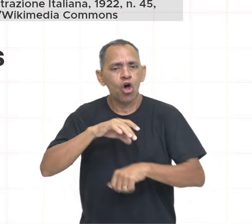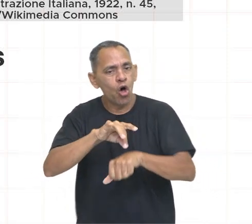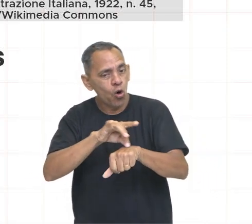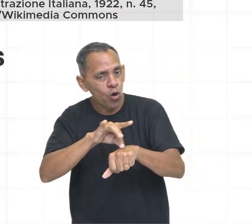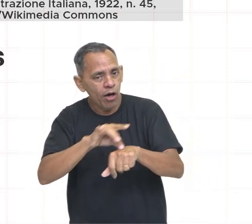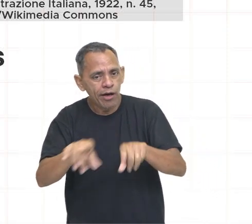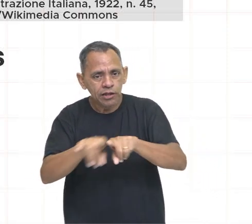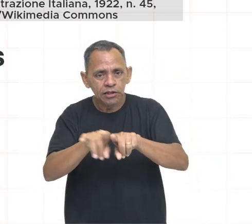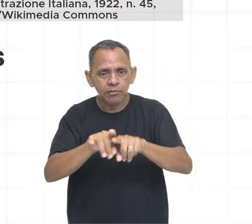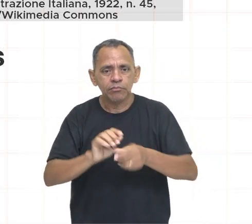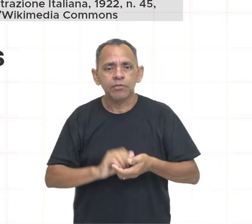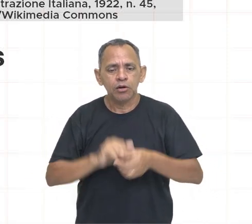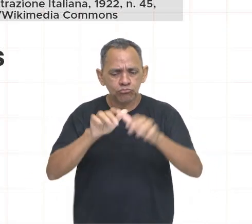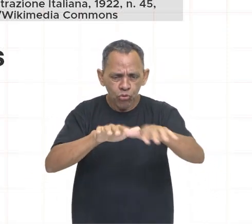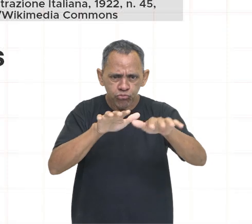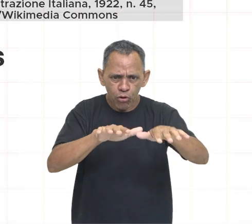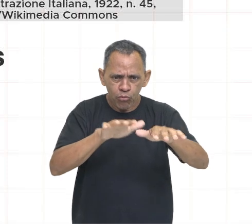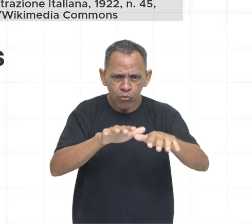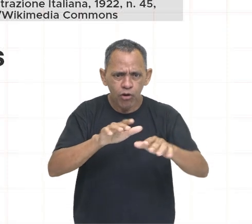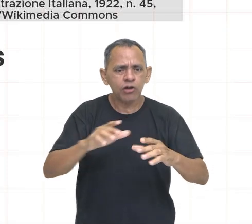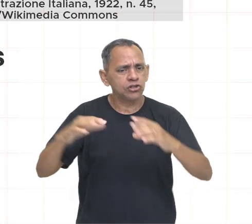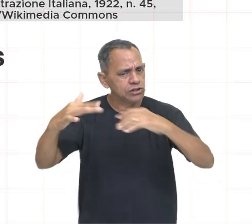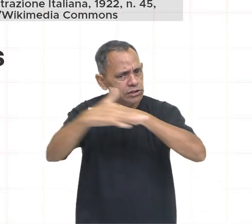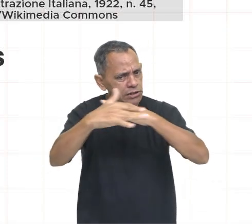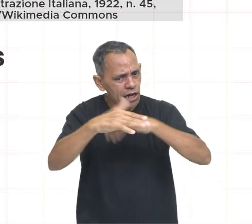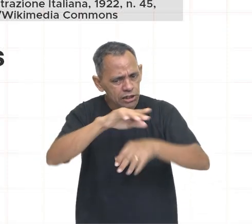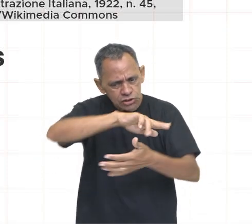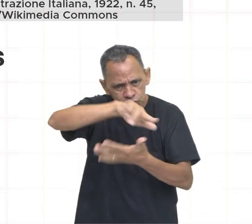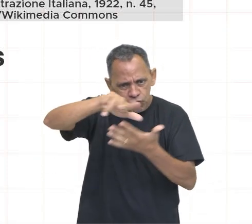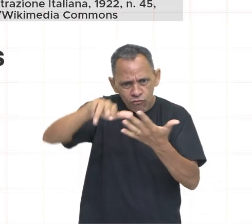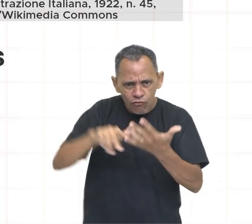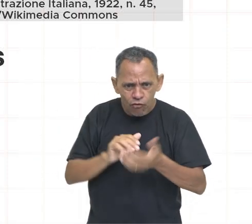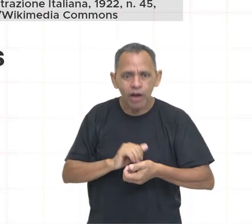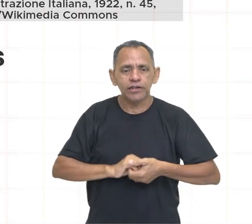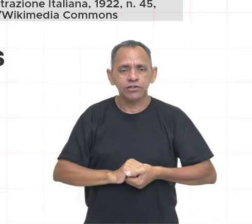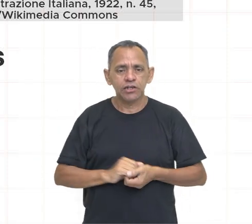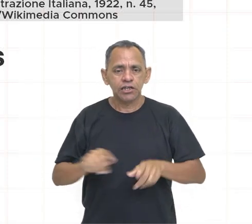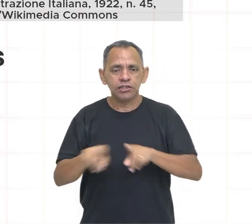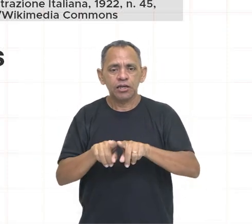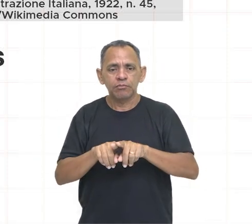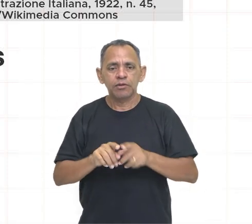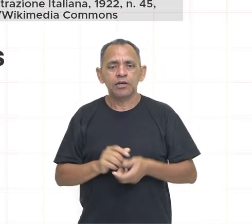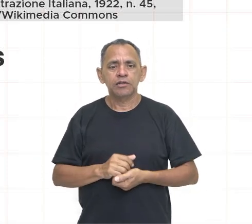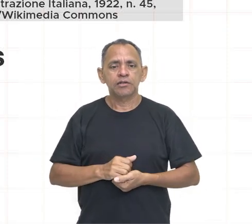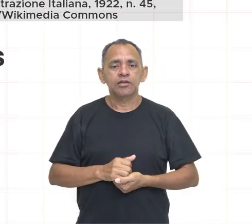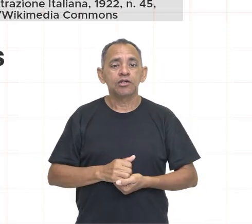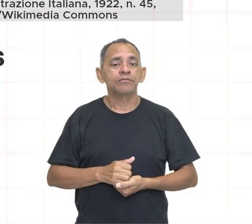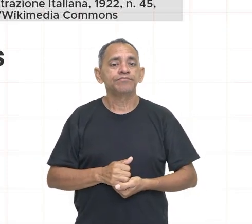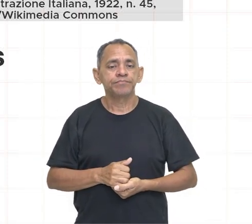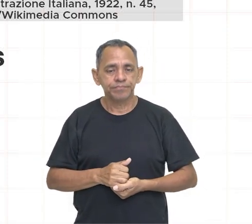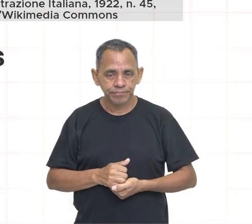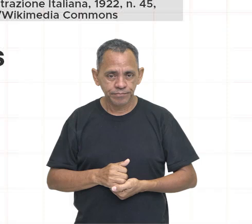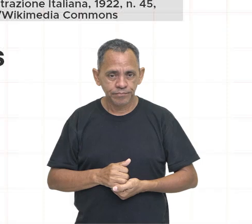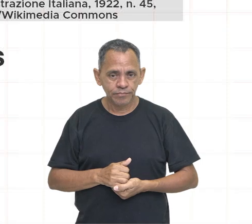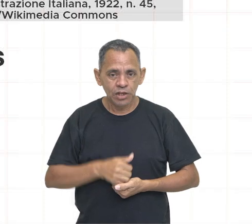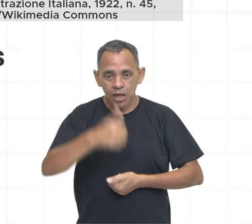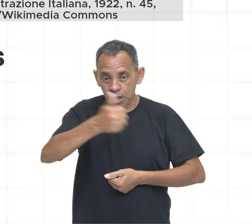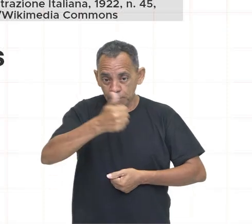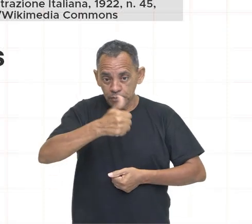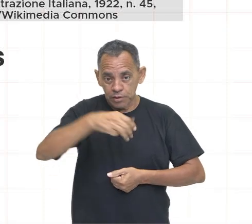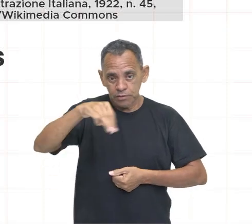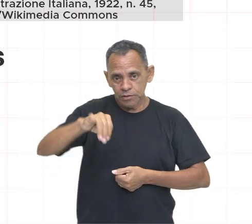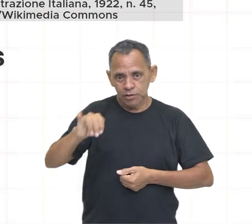cidades italianas, exigindo que o governo do primeiro-ministro Luigi Facta renunciasse e cedesse o poder